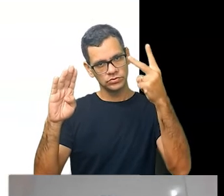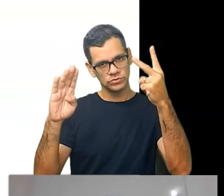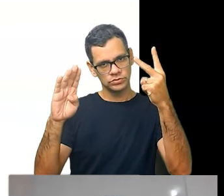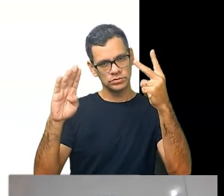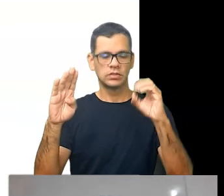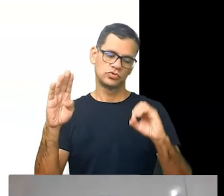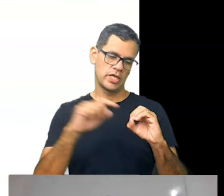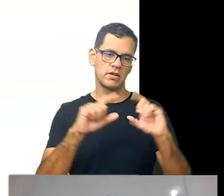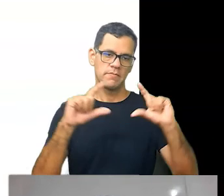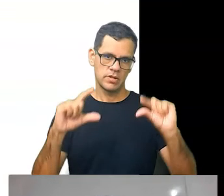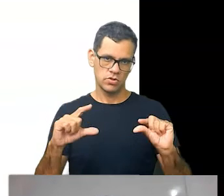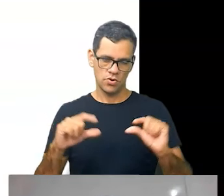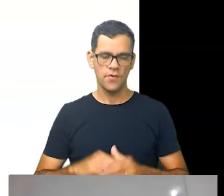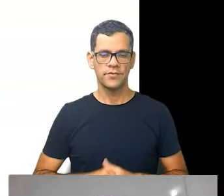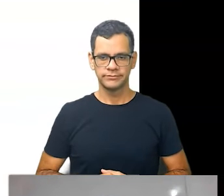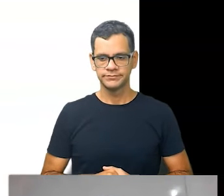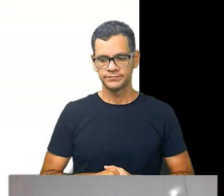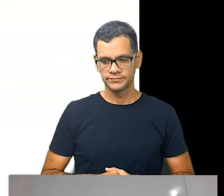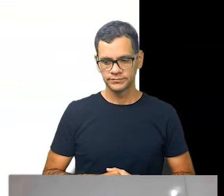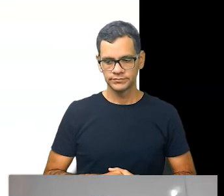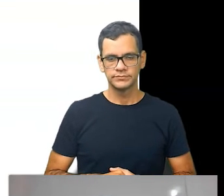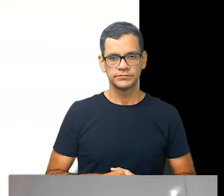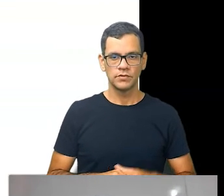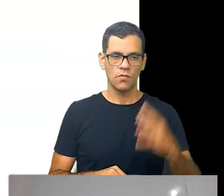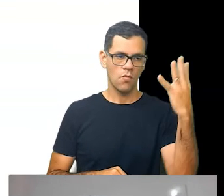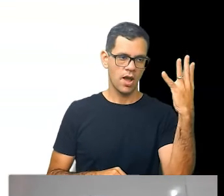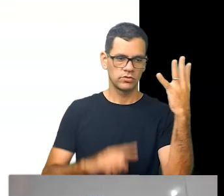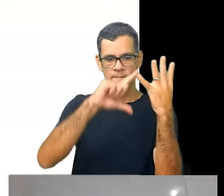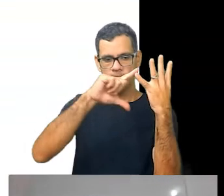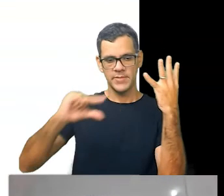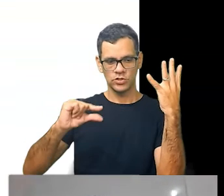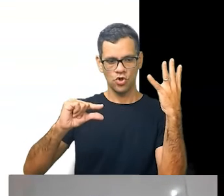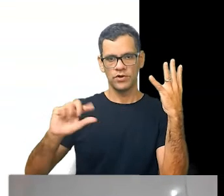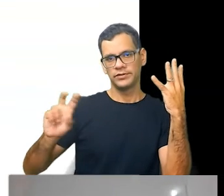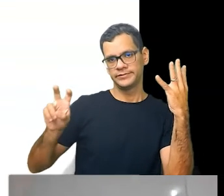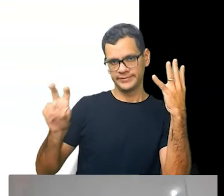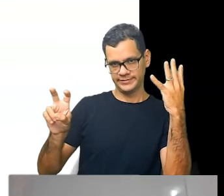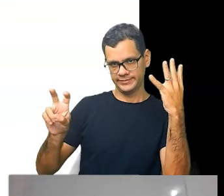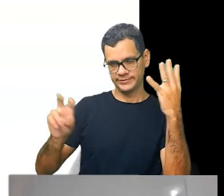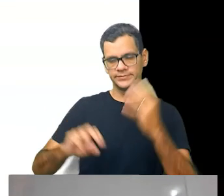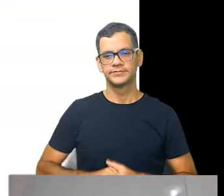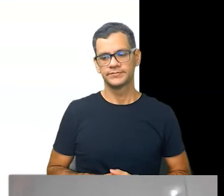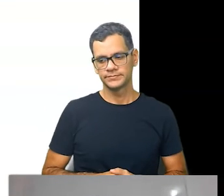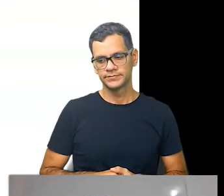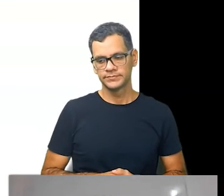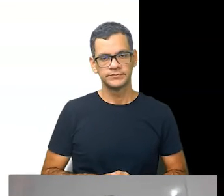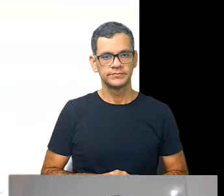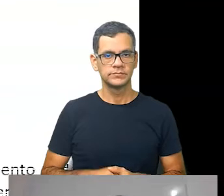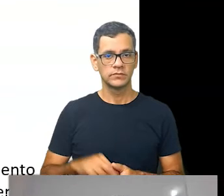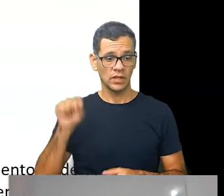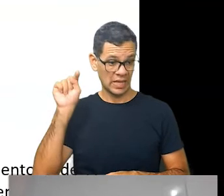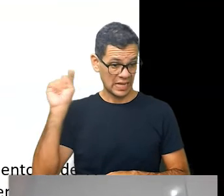A. Então, o 4, quem é maior que ele está lá no B, é o 5. Então, no caso, o 4 é menor que 5.